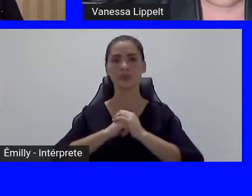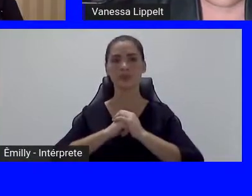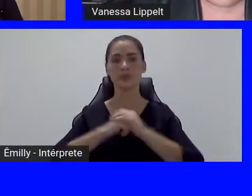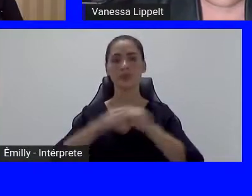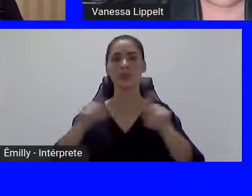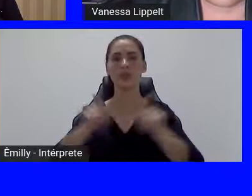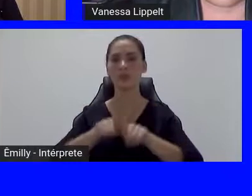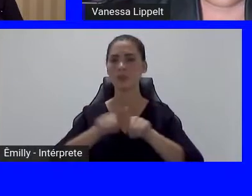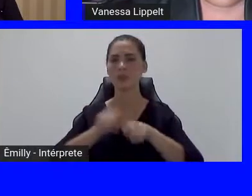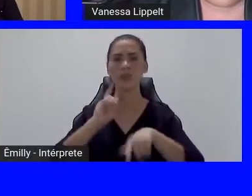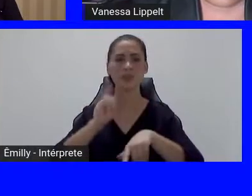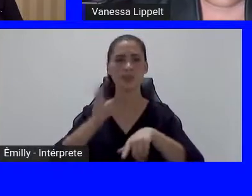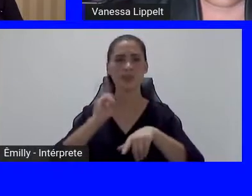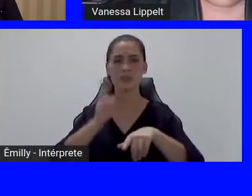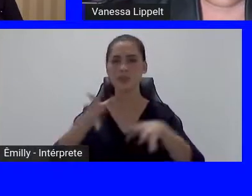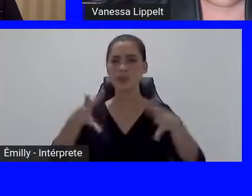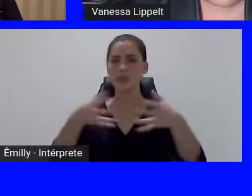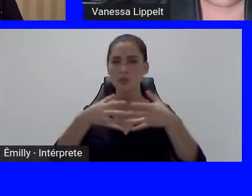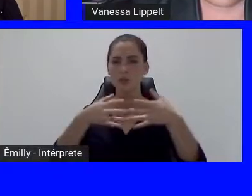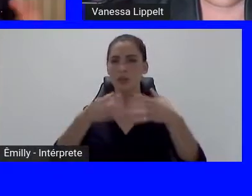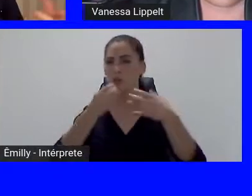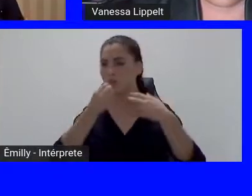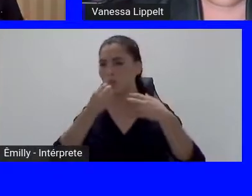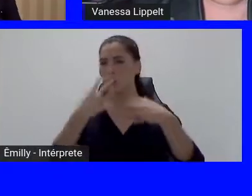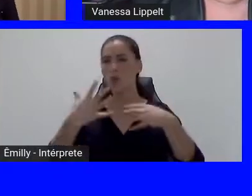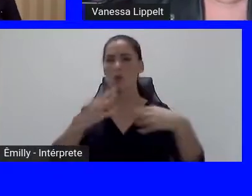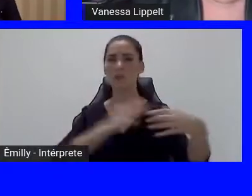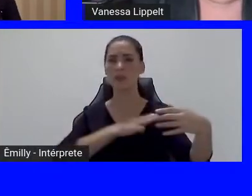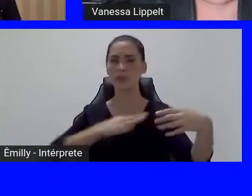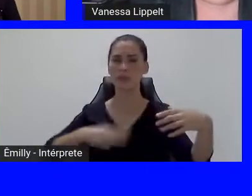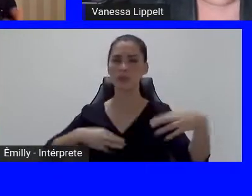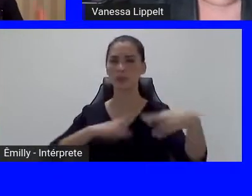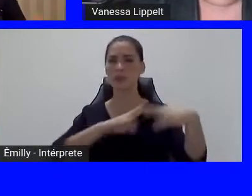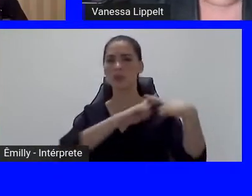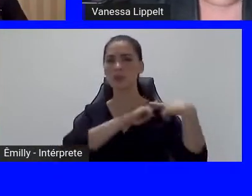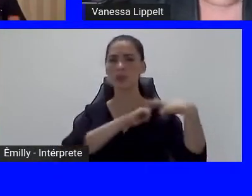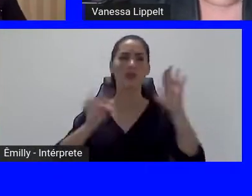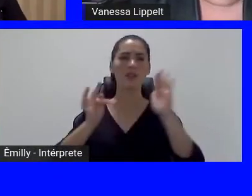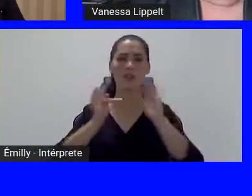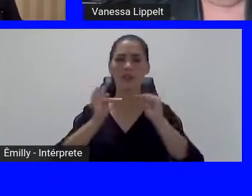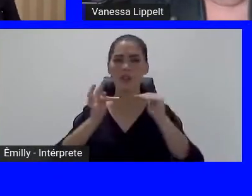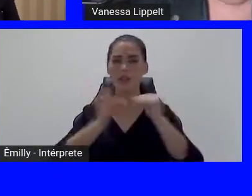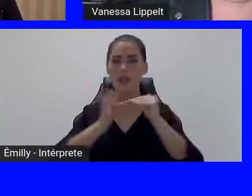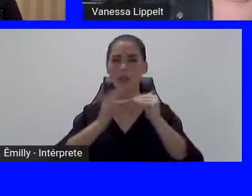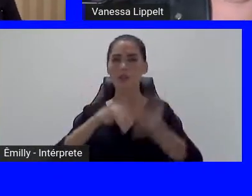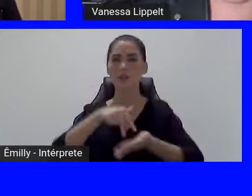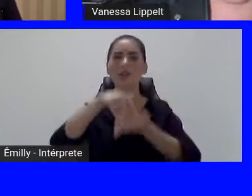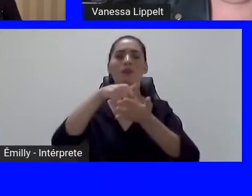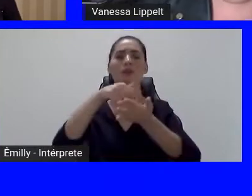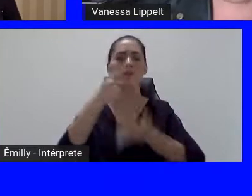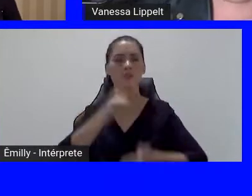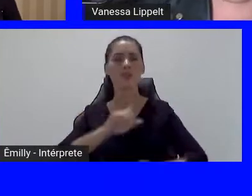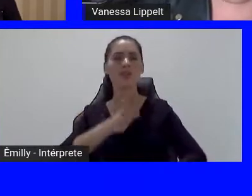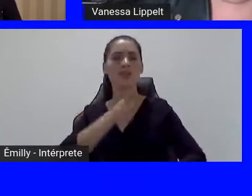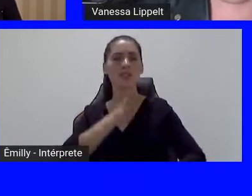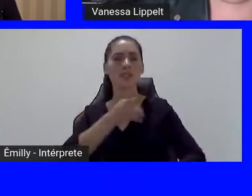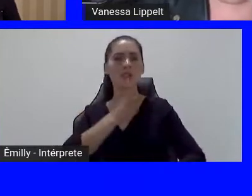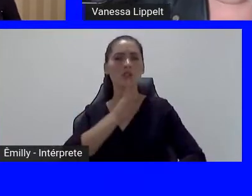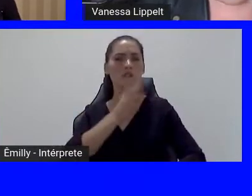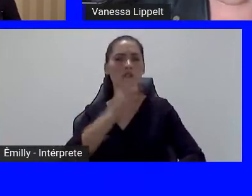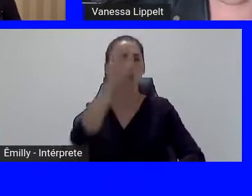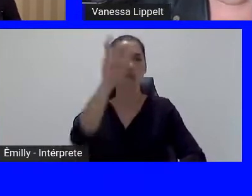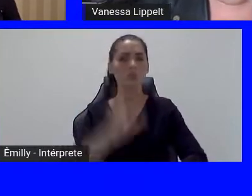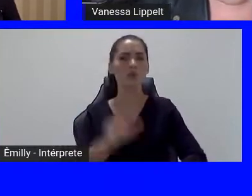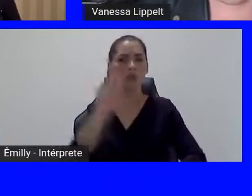de ministros responsáveis, técnicos preparados, que conheçam gestão, para poder, através de uma boa execução